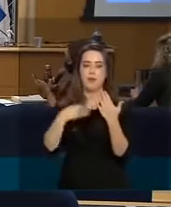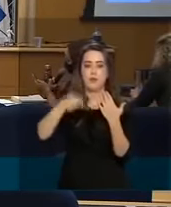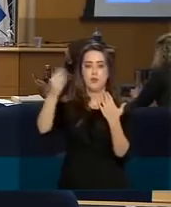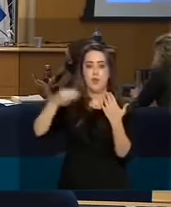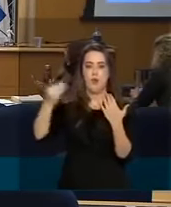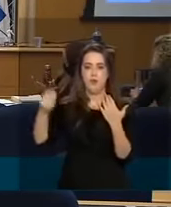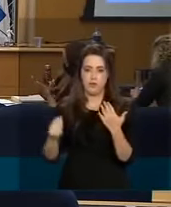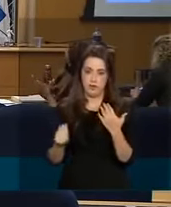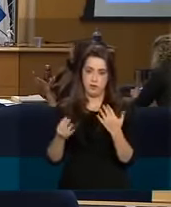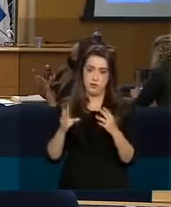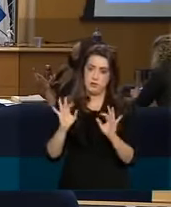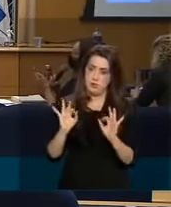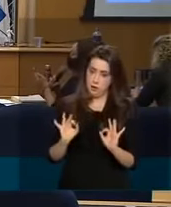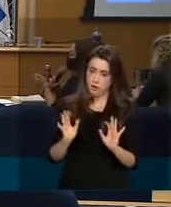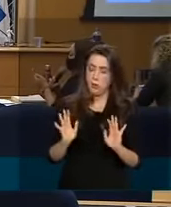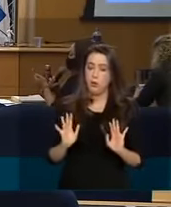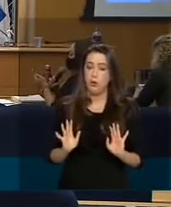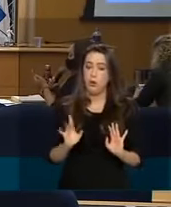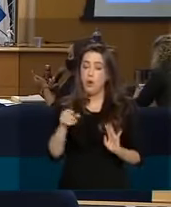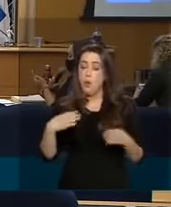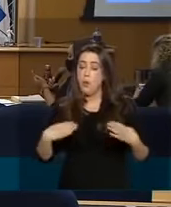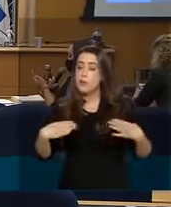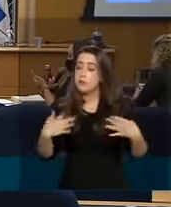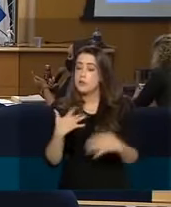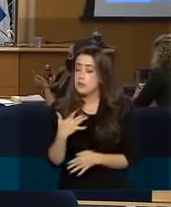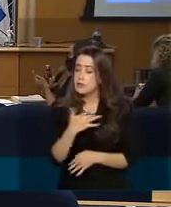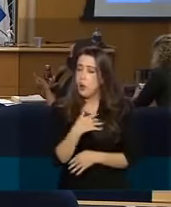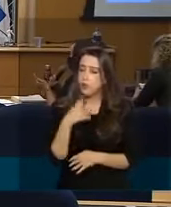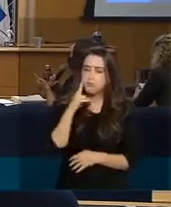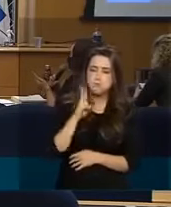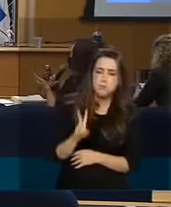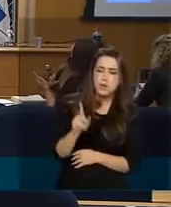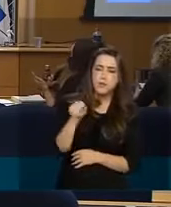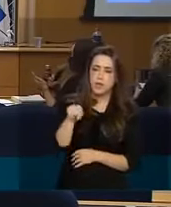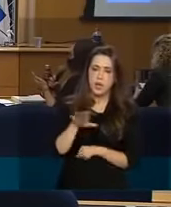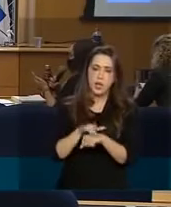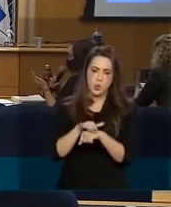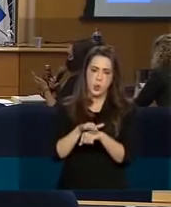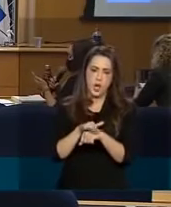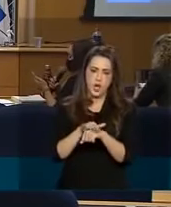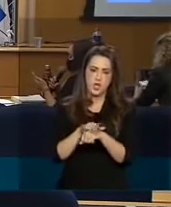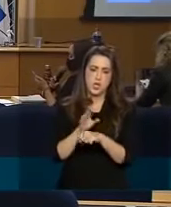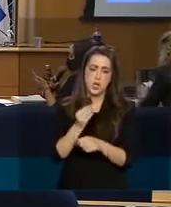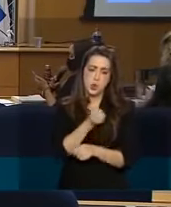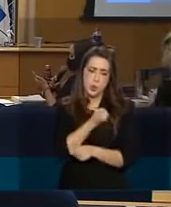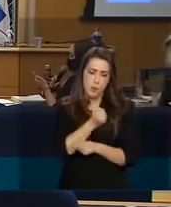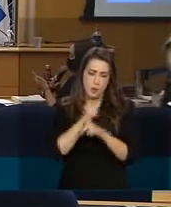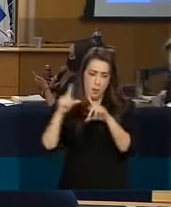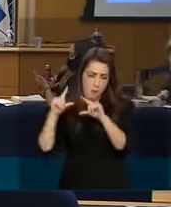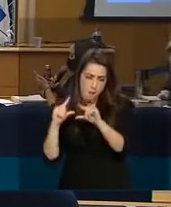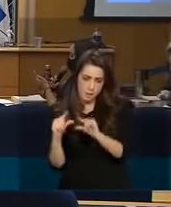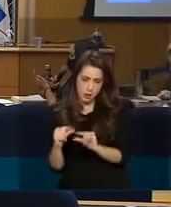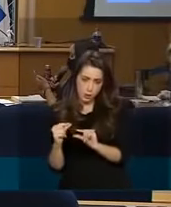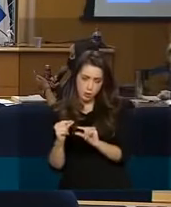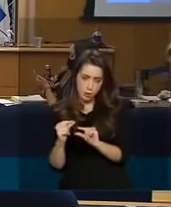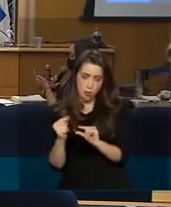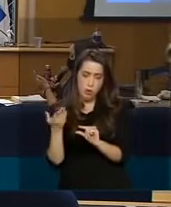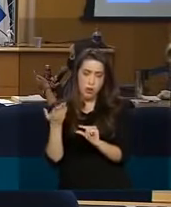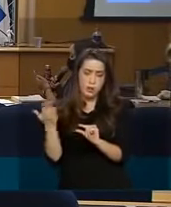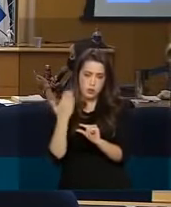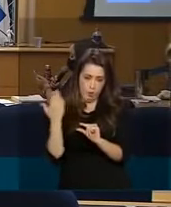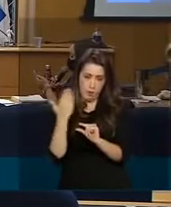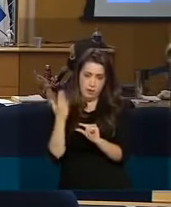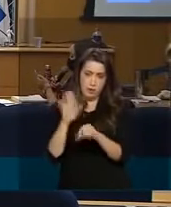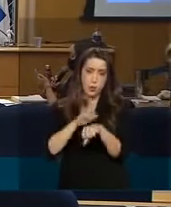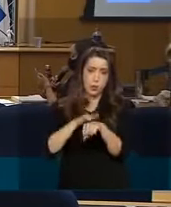de testes, certo? O Ministério considera que a doença ainda está em subnotificação? o número total de exames